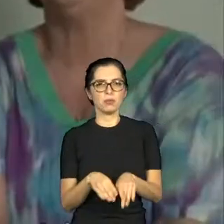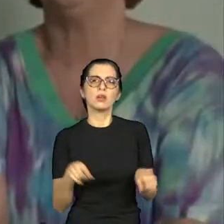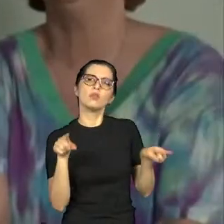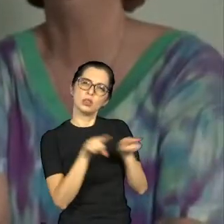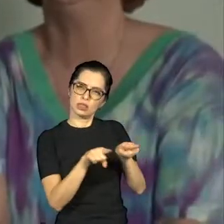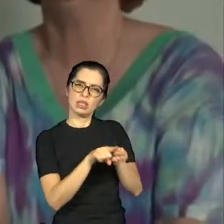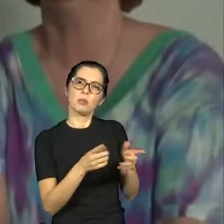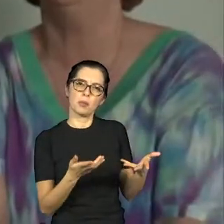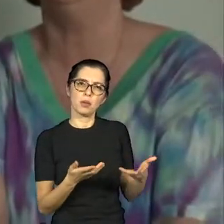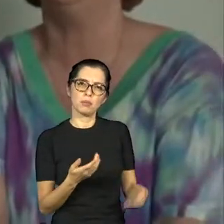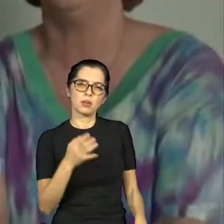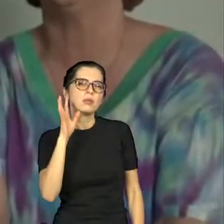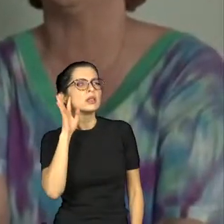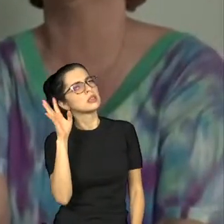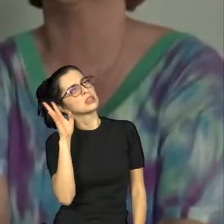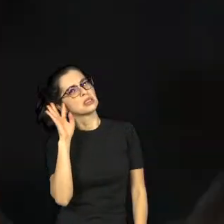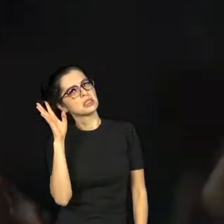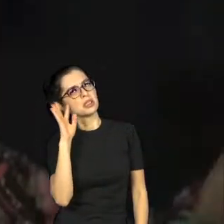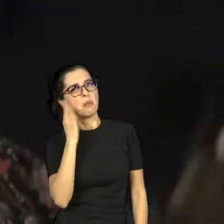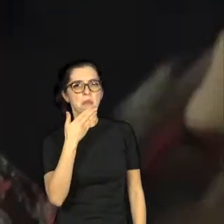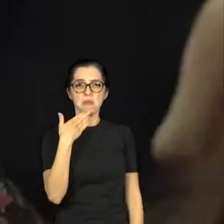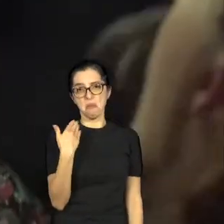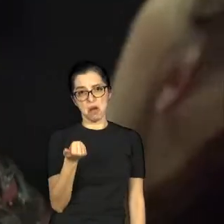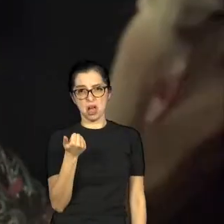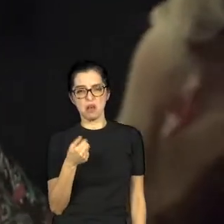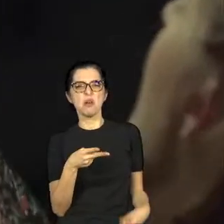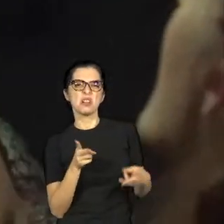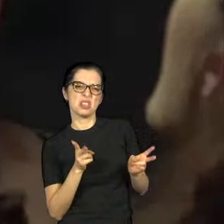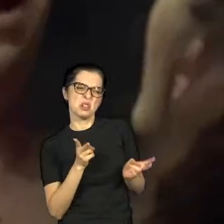Eu andei pensando e acho bom vender a casa.